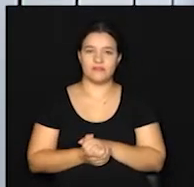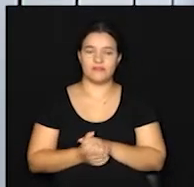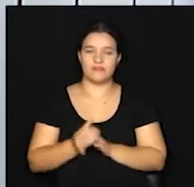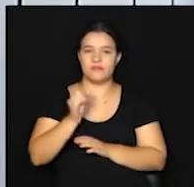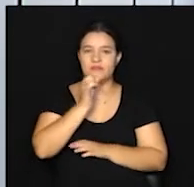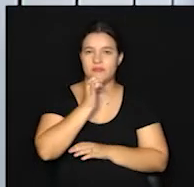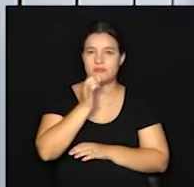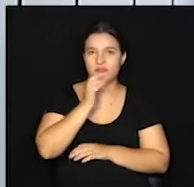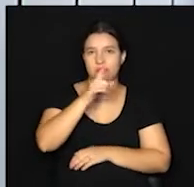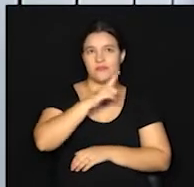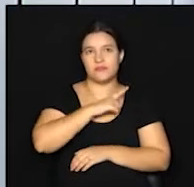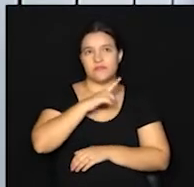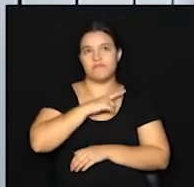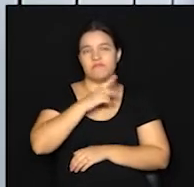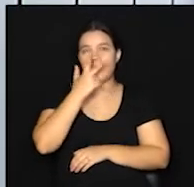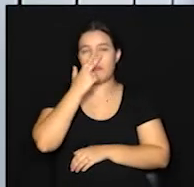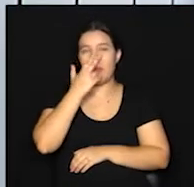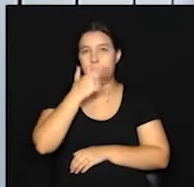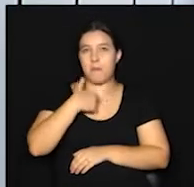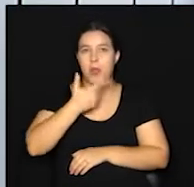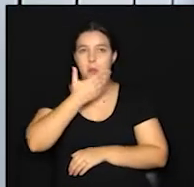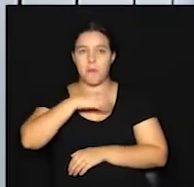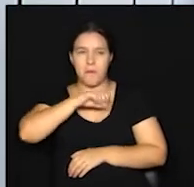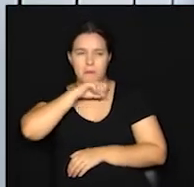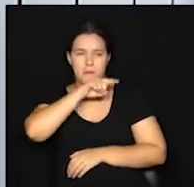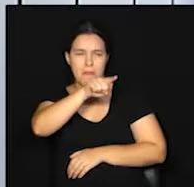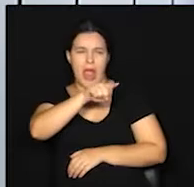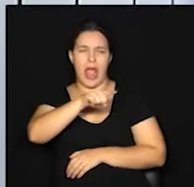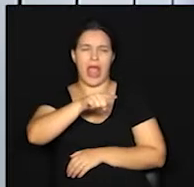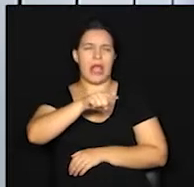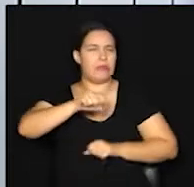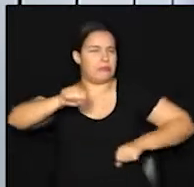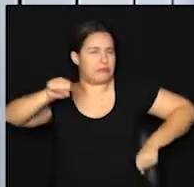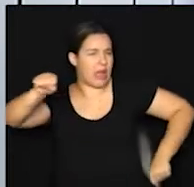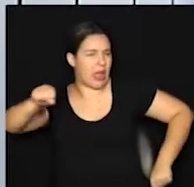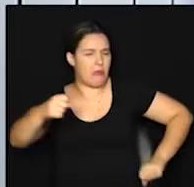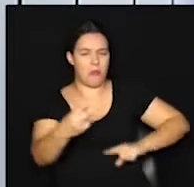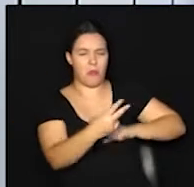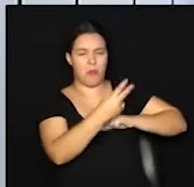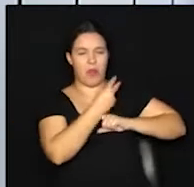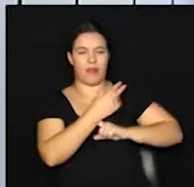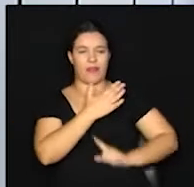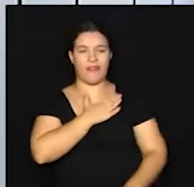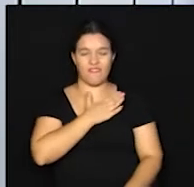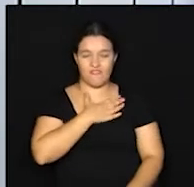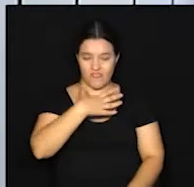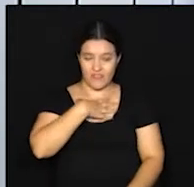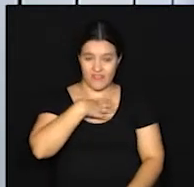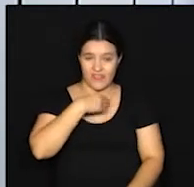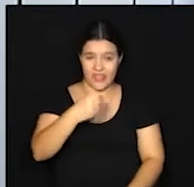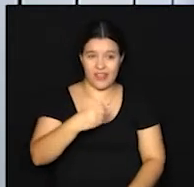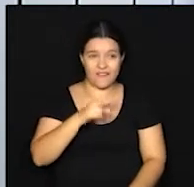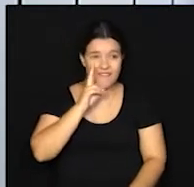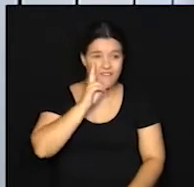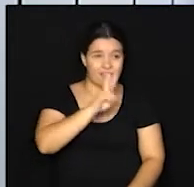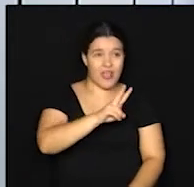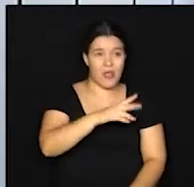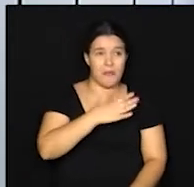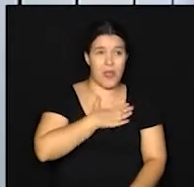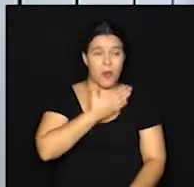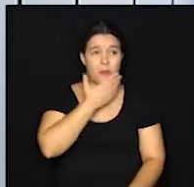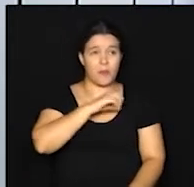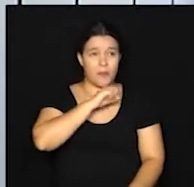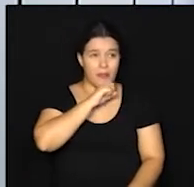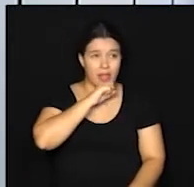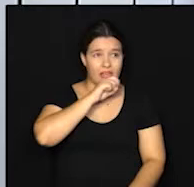aquela imagem, né, de o super-herói, que tem a missão de proteger, de dar condições para uma vida digna, e aí você se vê